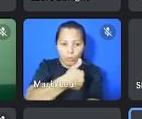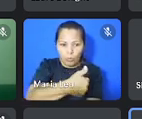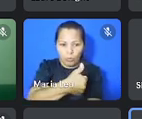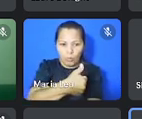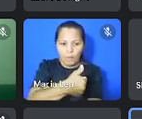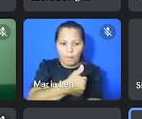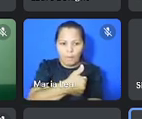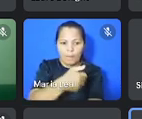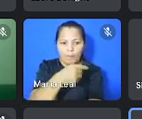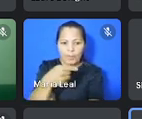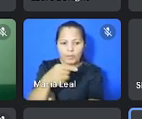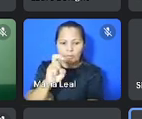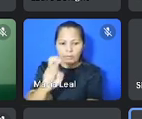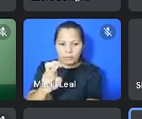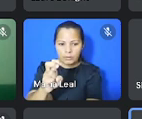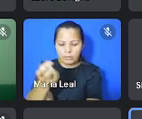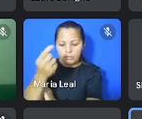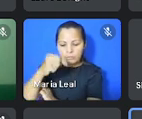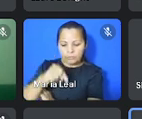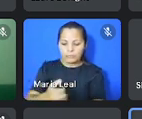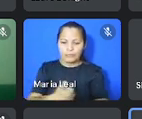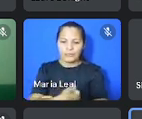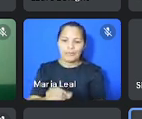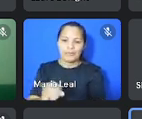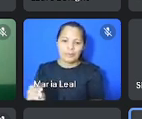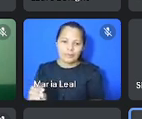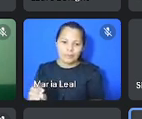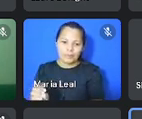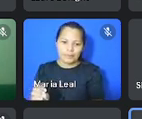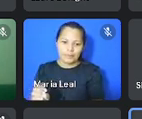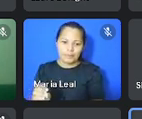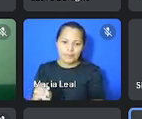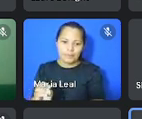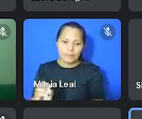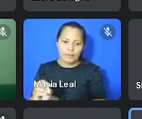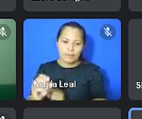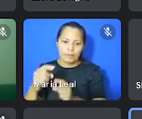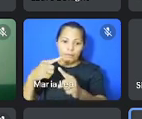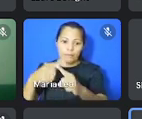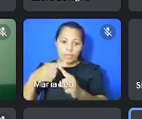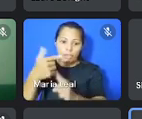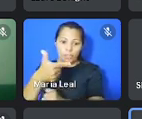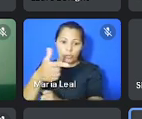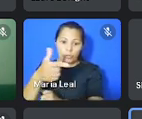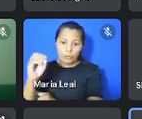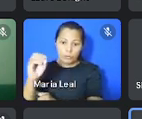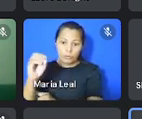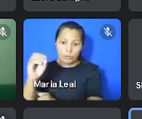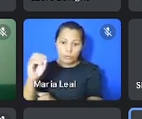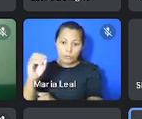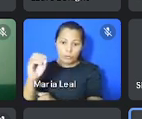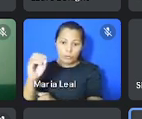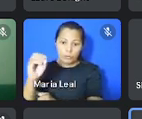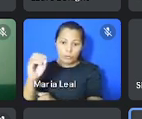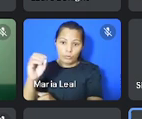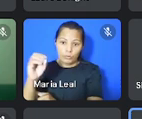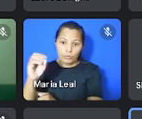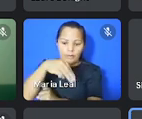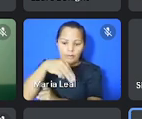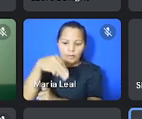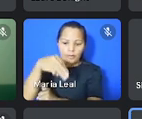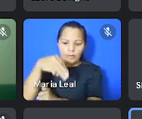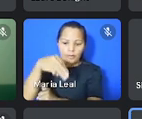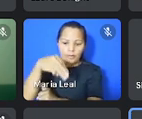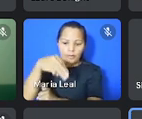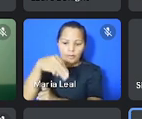5 sobre 100, vezes 200. Então, se eu faço MMC, vai